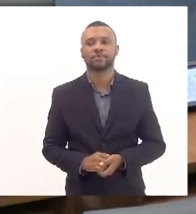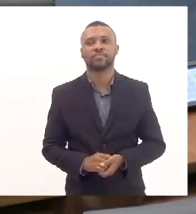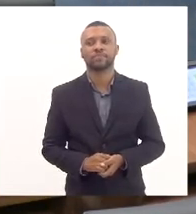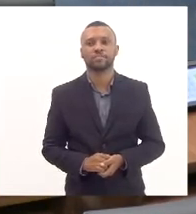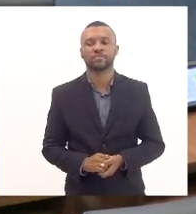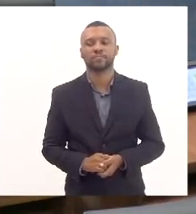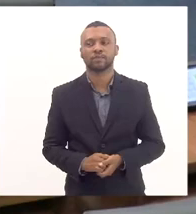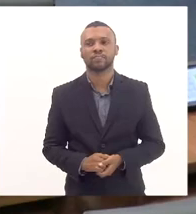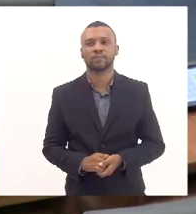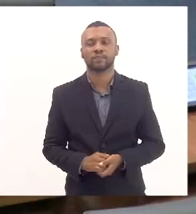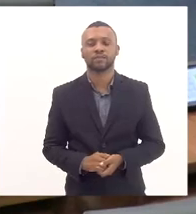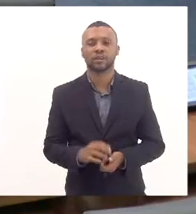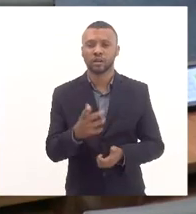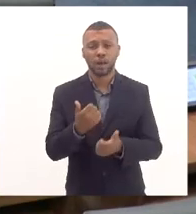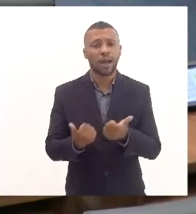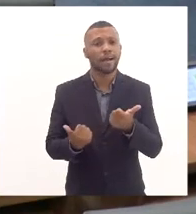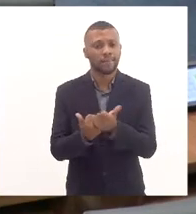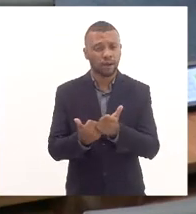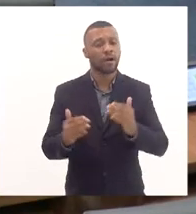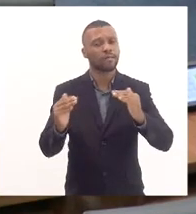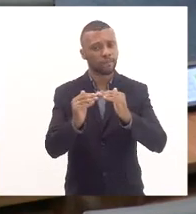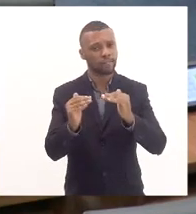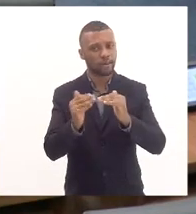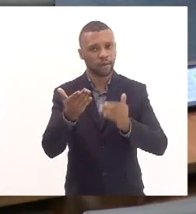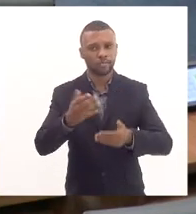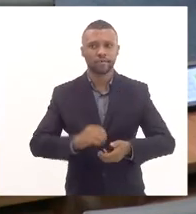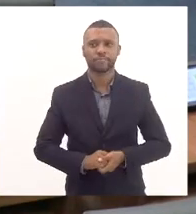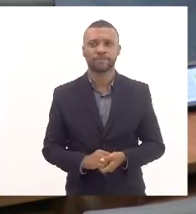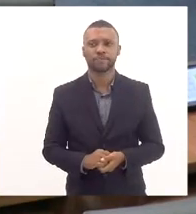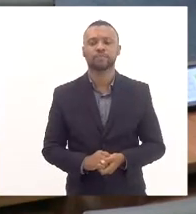o parecer favorável à